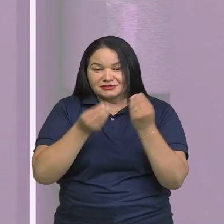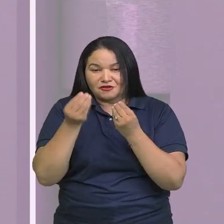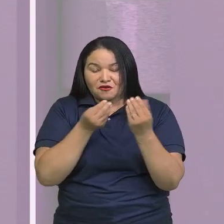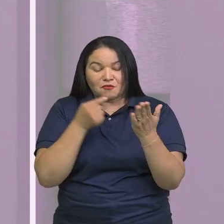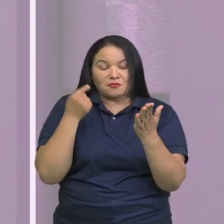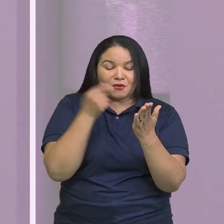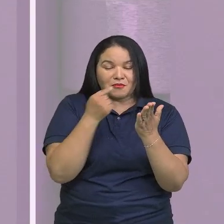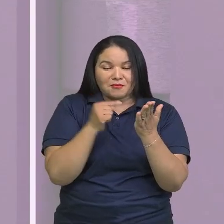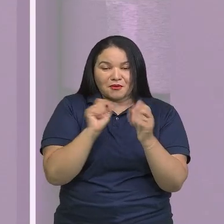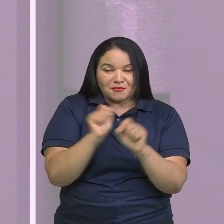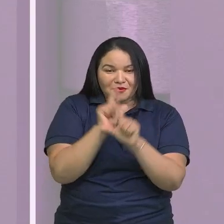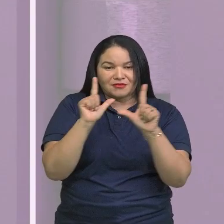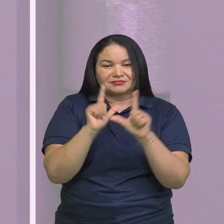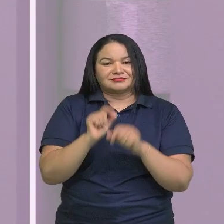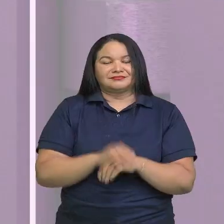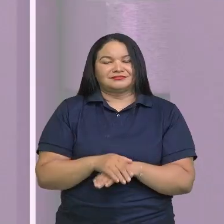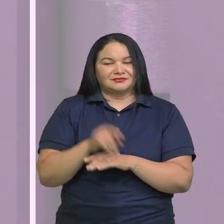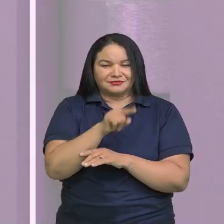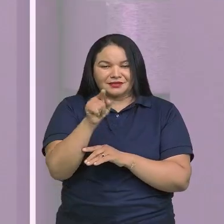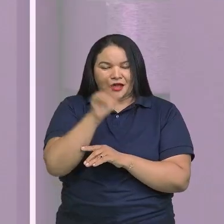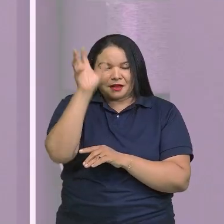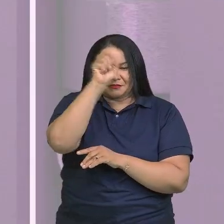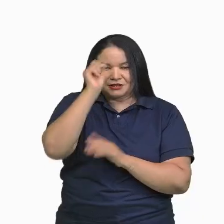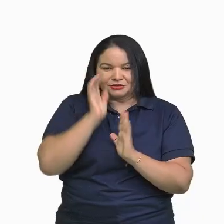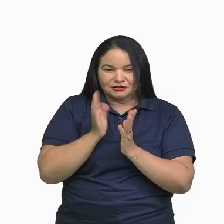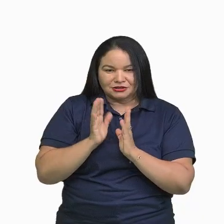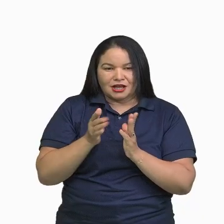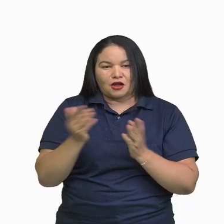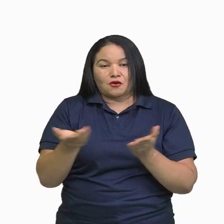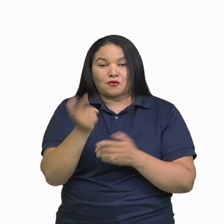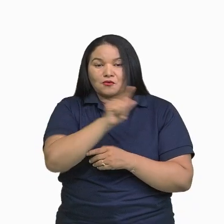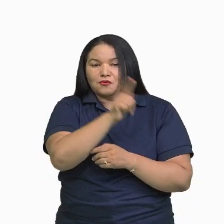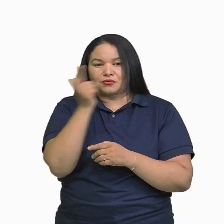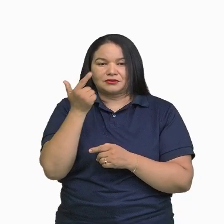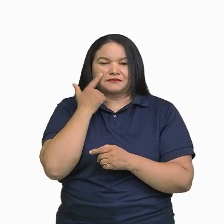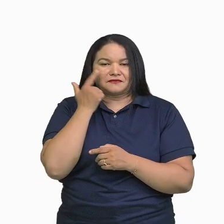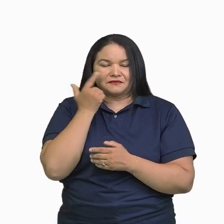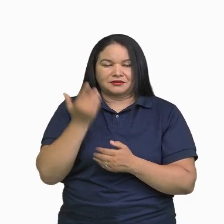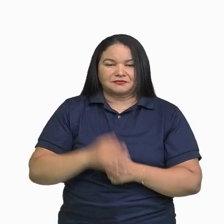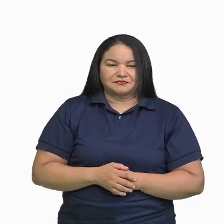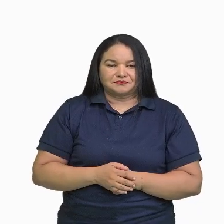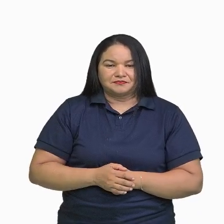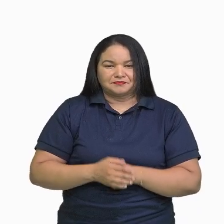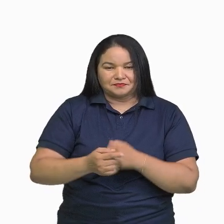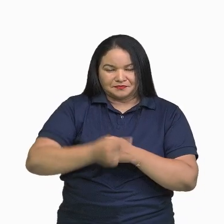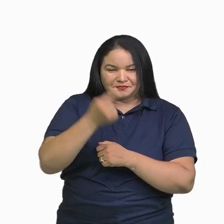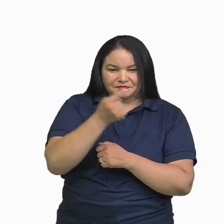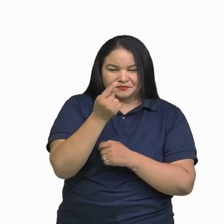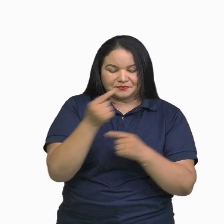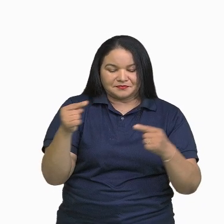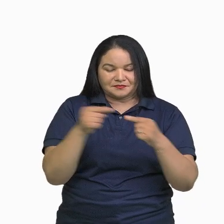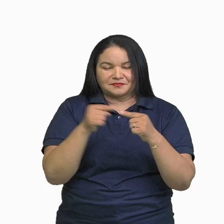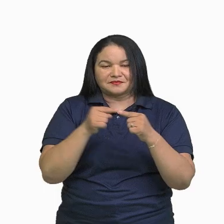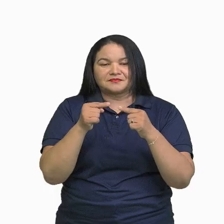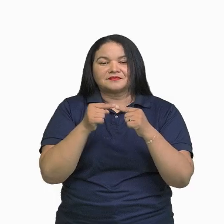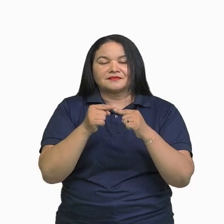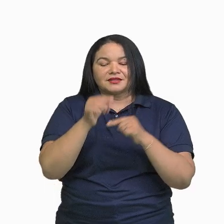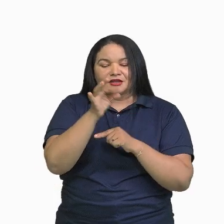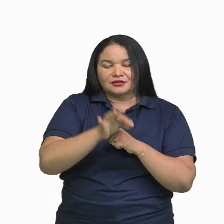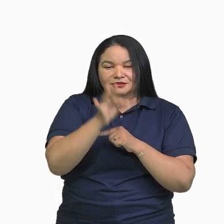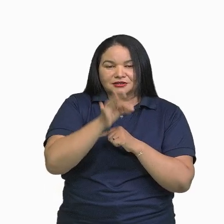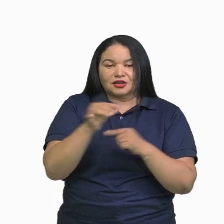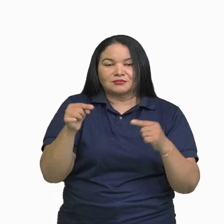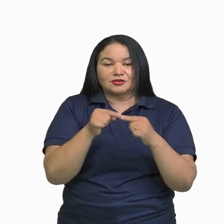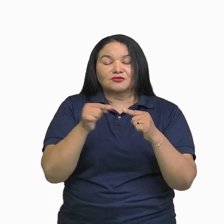definição, já vimos representação, vamos ver agora a aplicação de olho na tela. Olha aí, a primeira aplicação da porcentagem é no desconto em